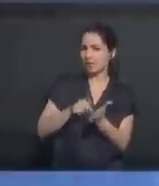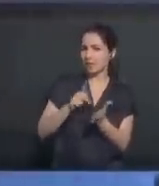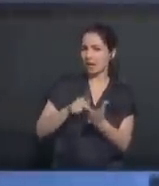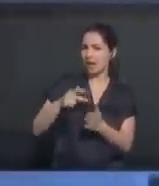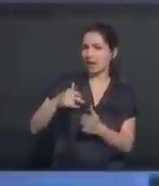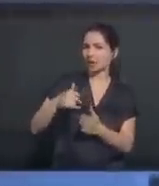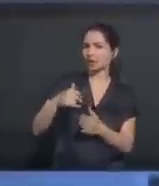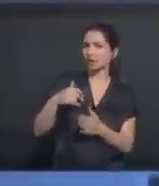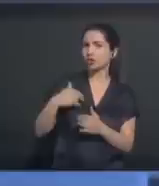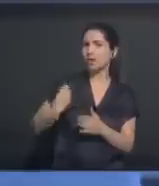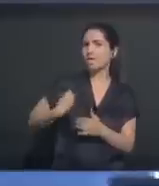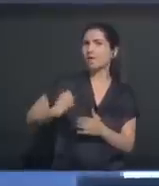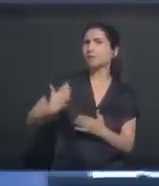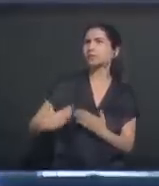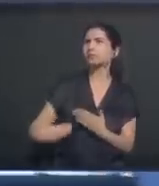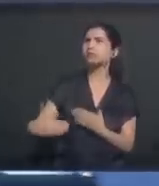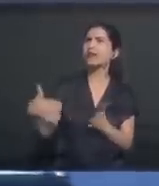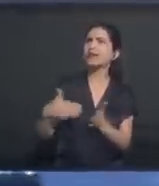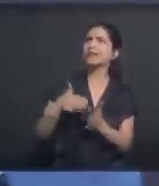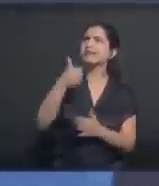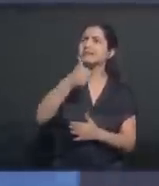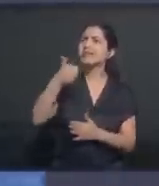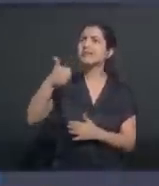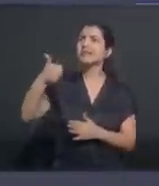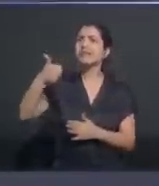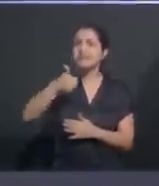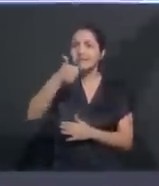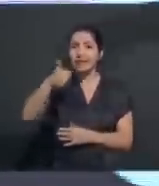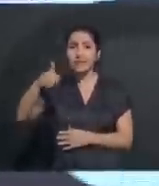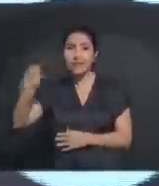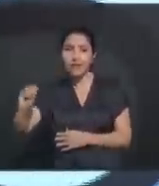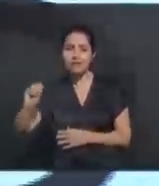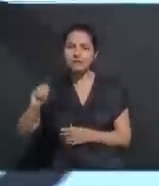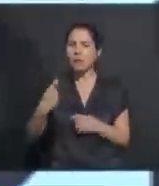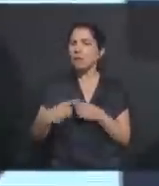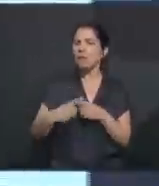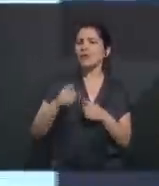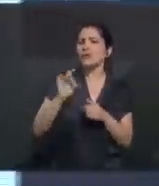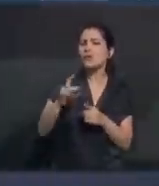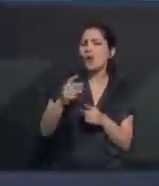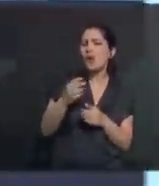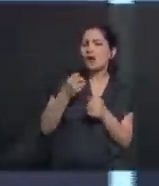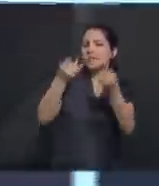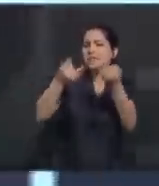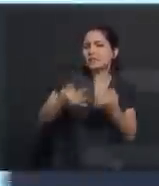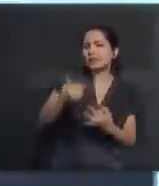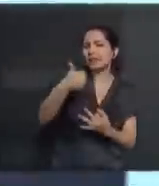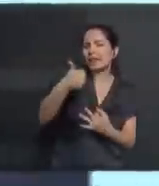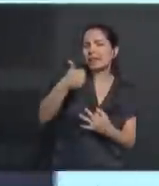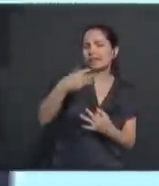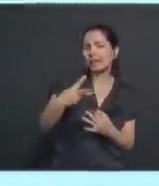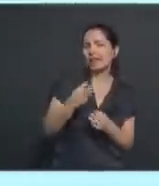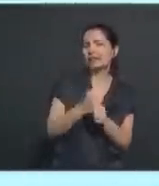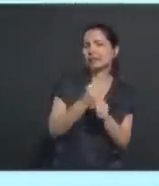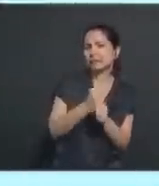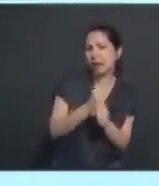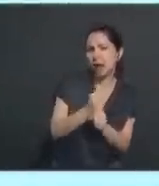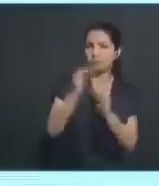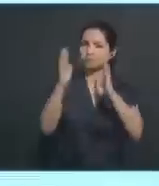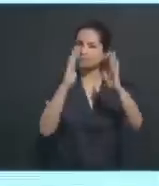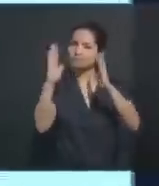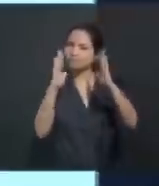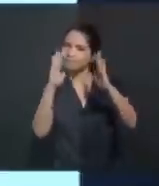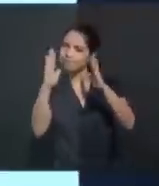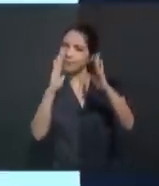anos. Então por que a Bíblia só fala de 13 anos? Porque em 13 anos, dos 17 aos 30,